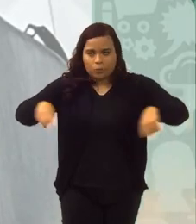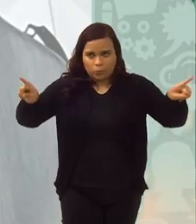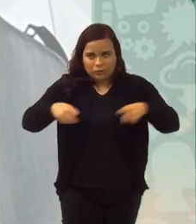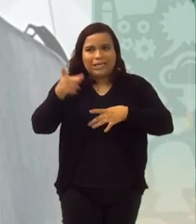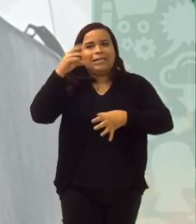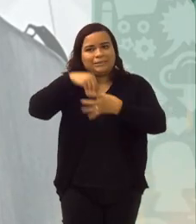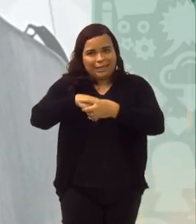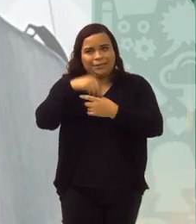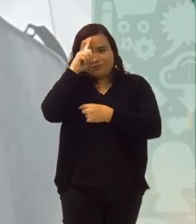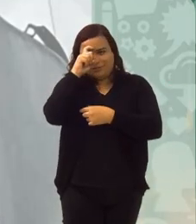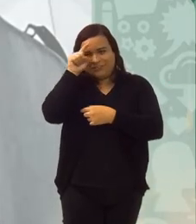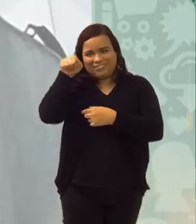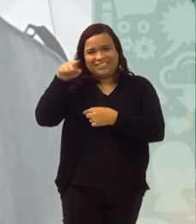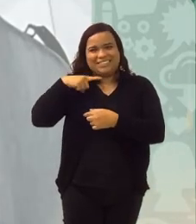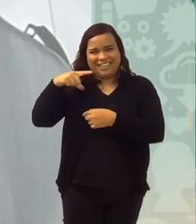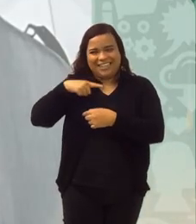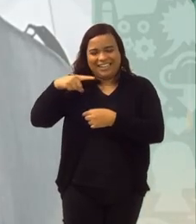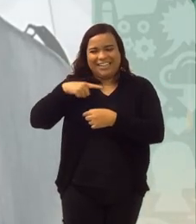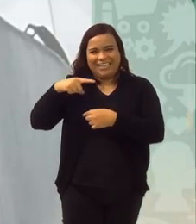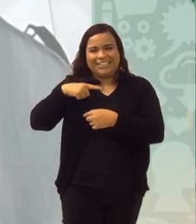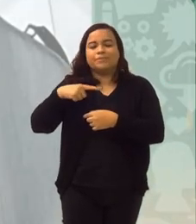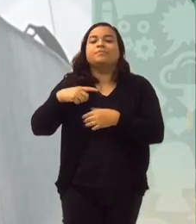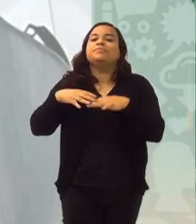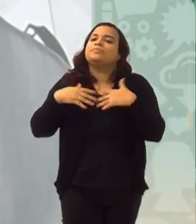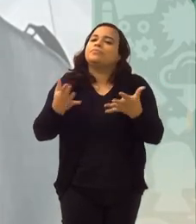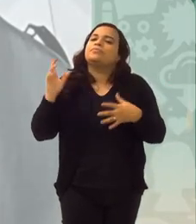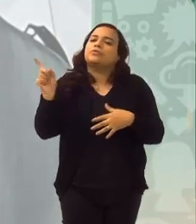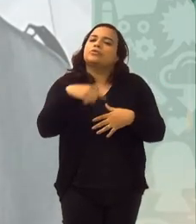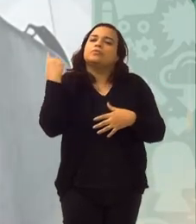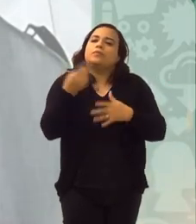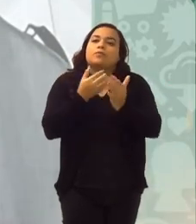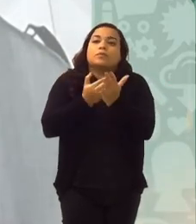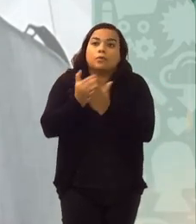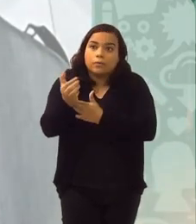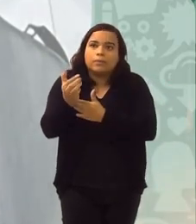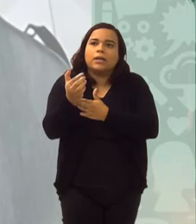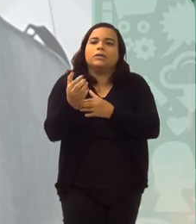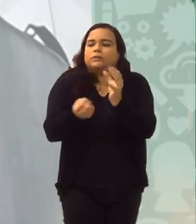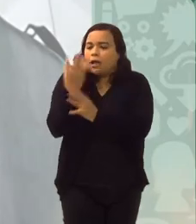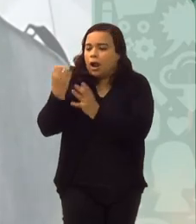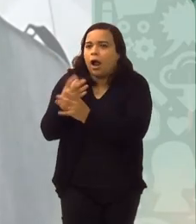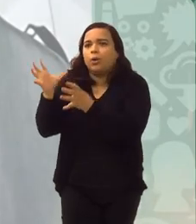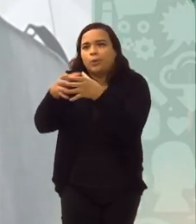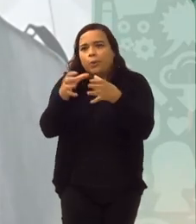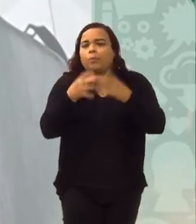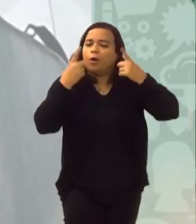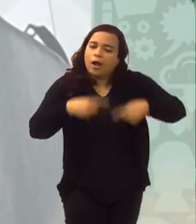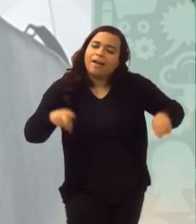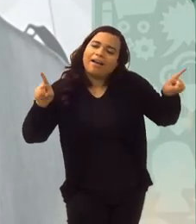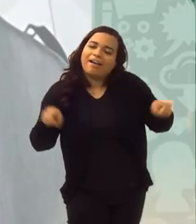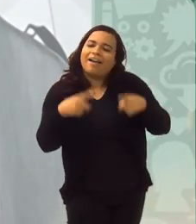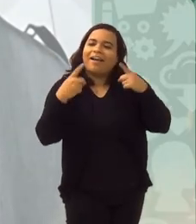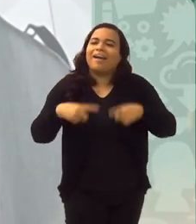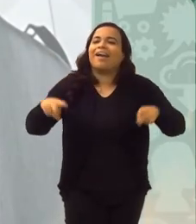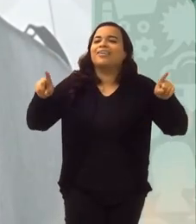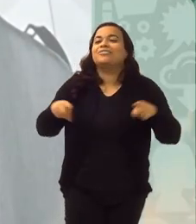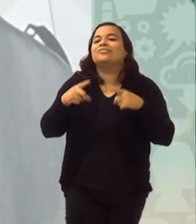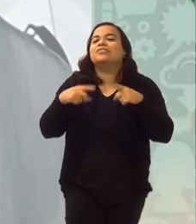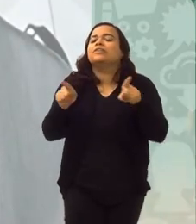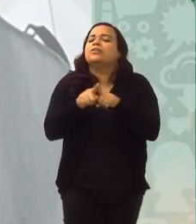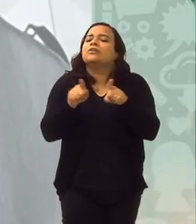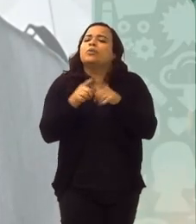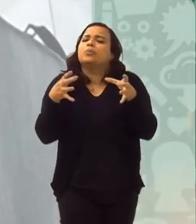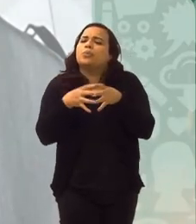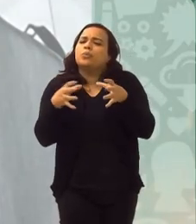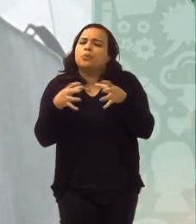existe um projeto de grupo, né? De um grupo musical dentro do hospital, a gente começar a formar